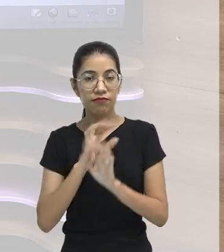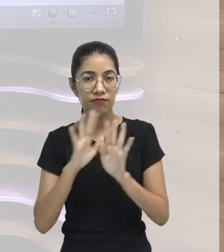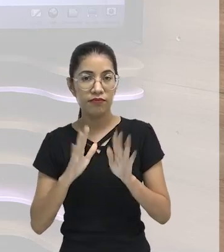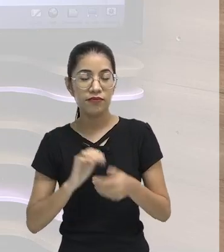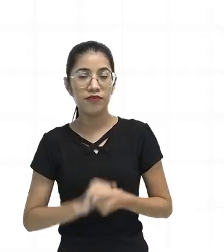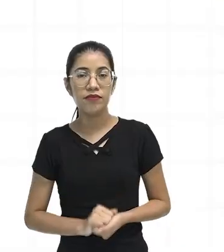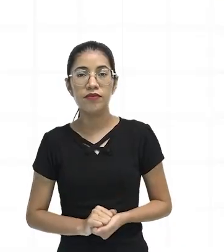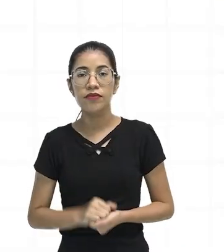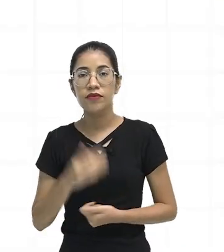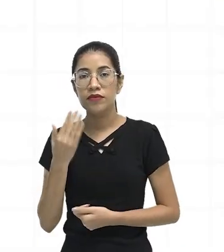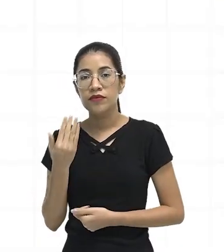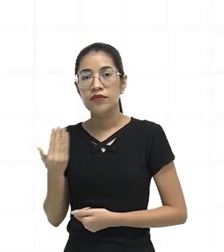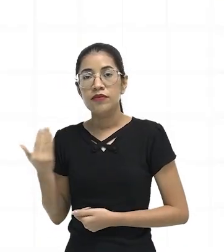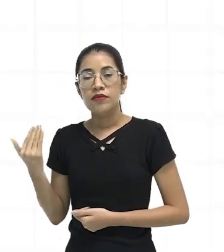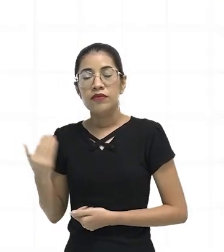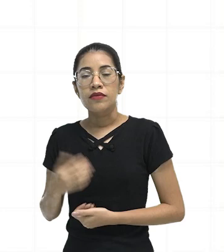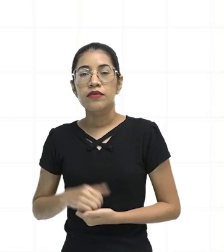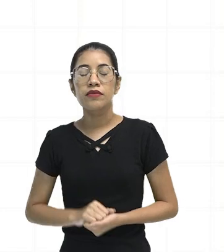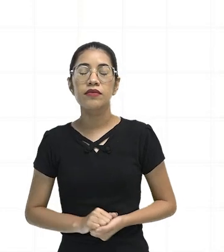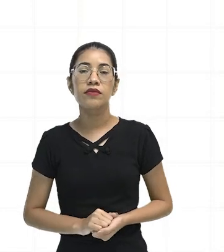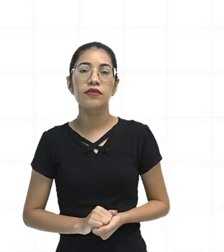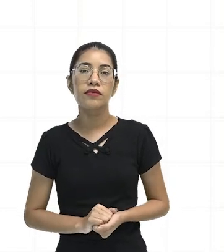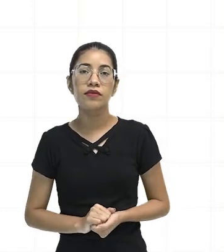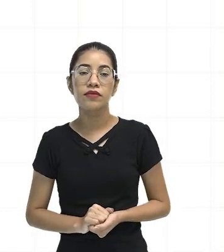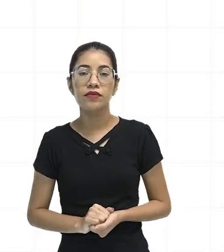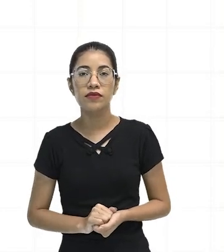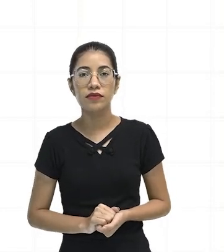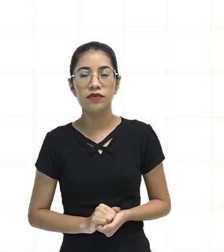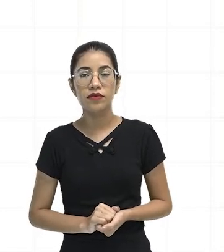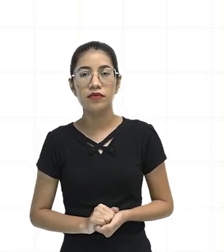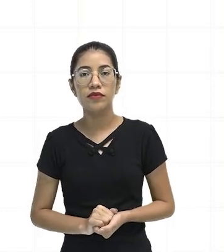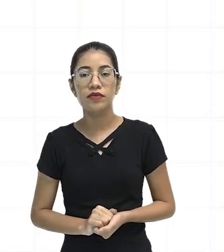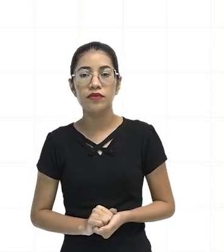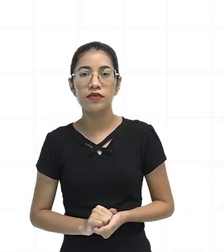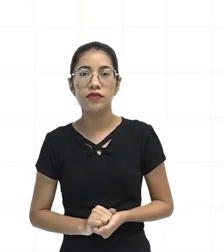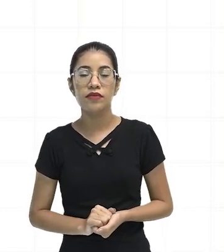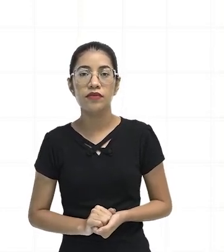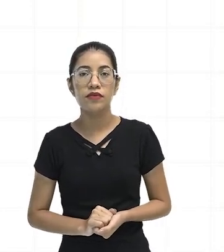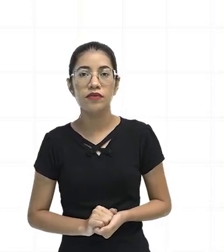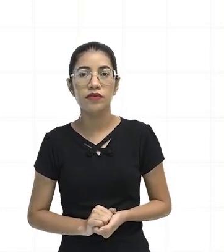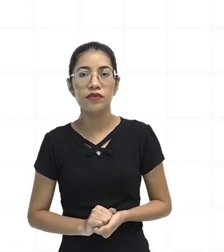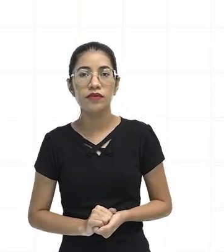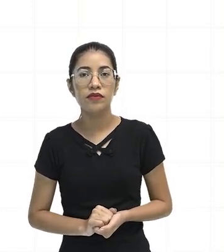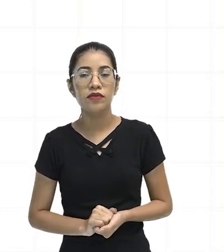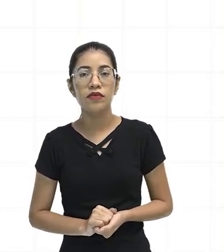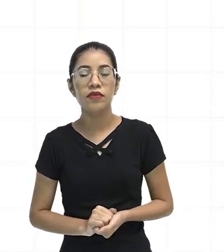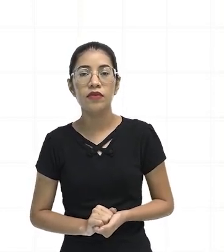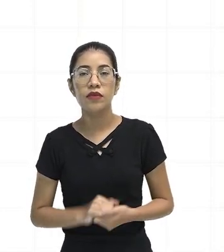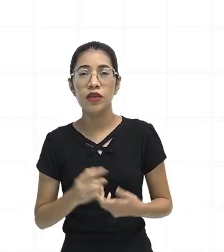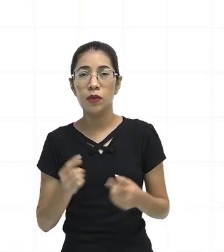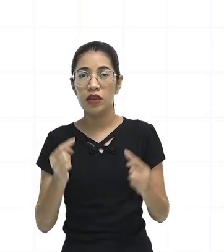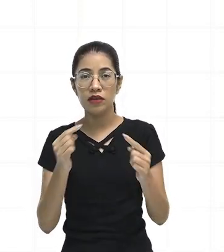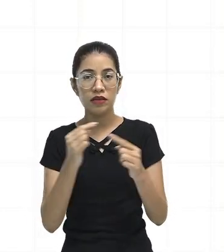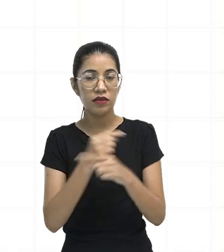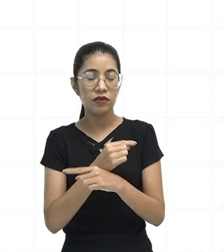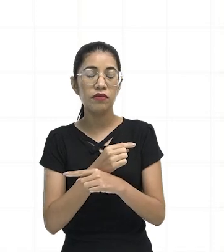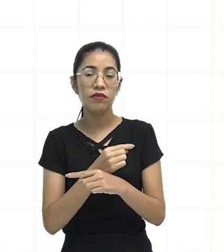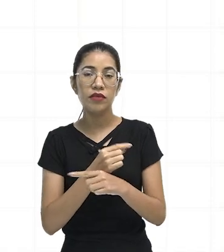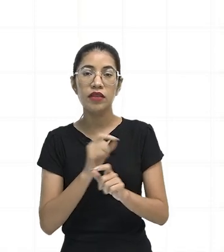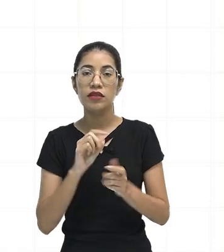voltar para a tela então, vem comigo. Então nós temos aqui, já que essas grandezas são